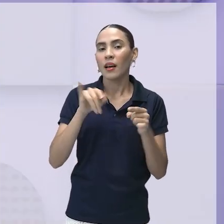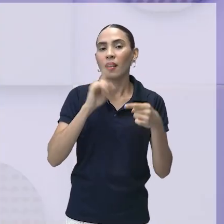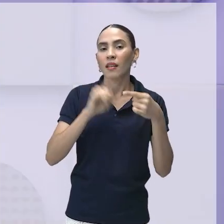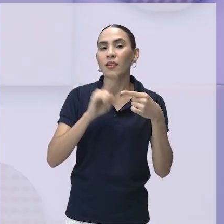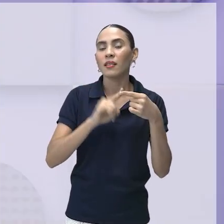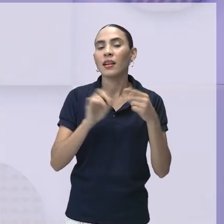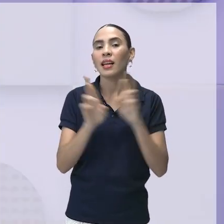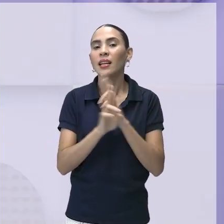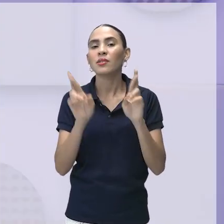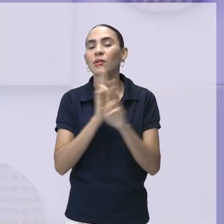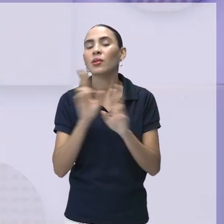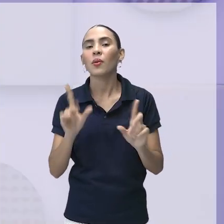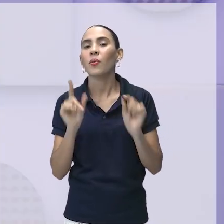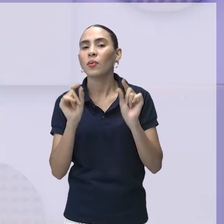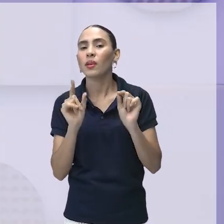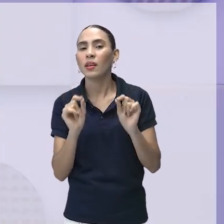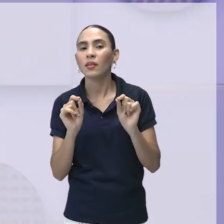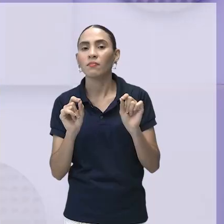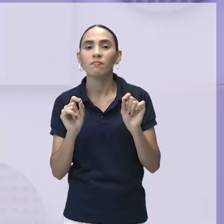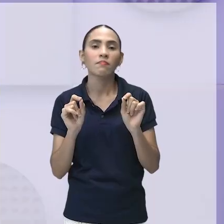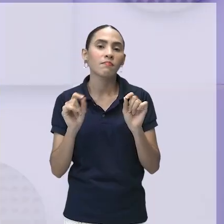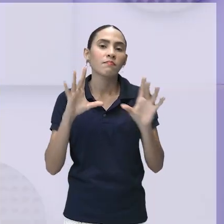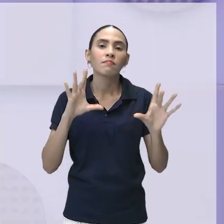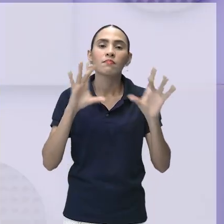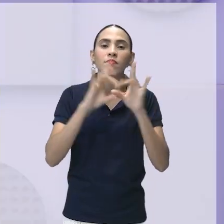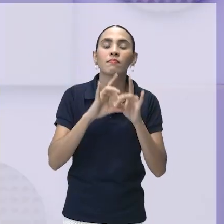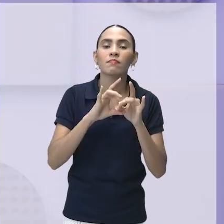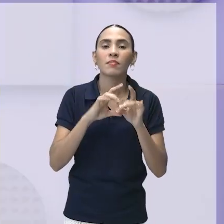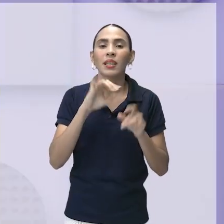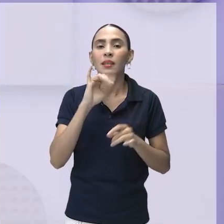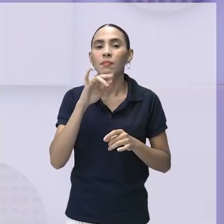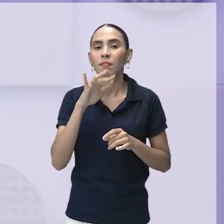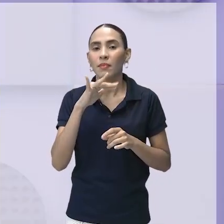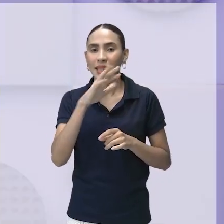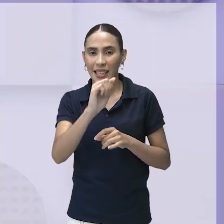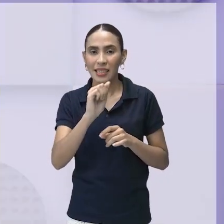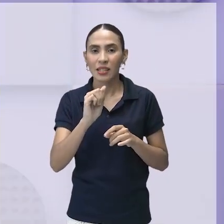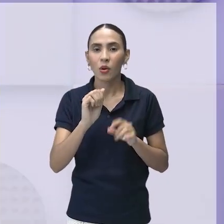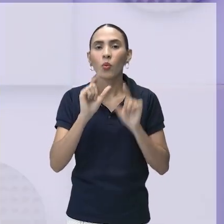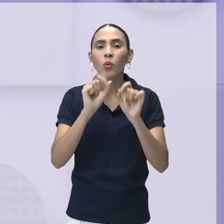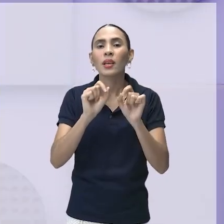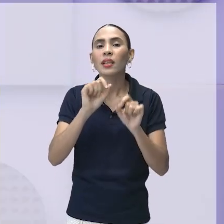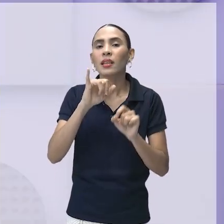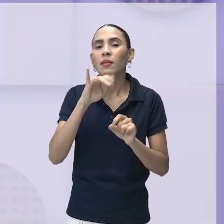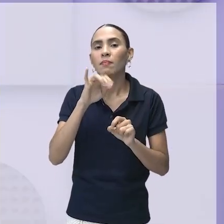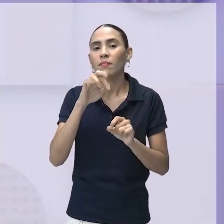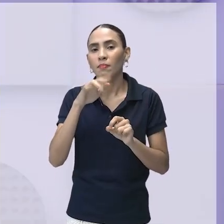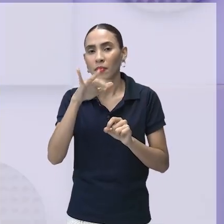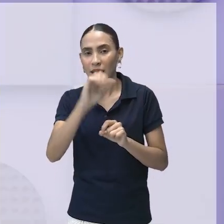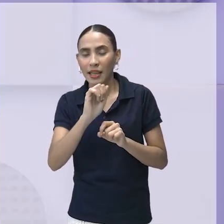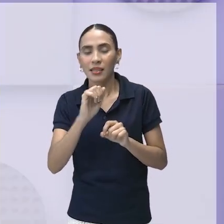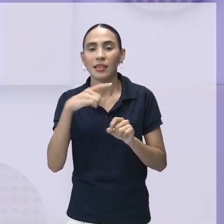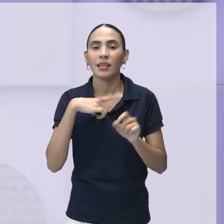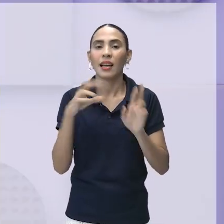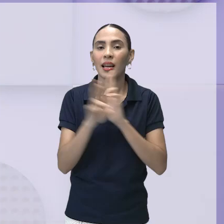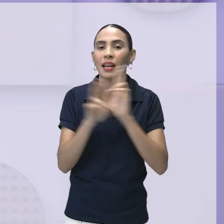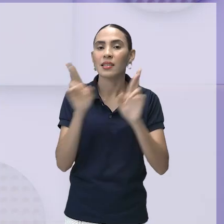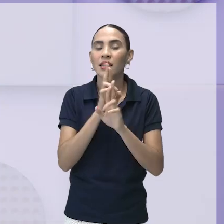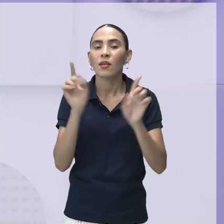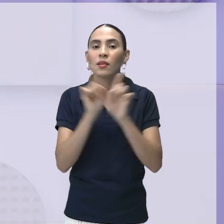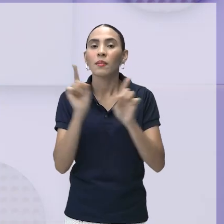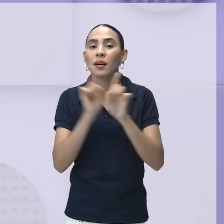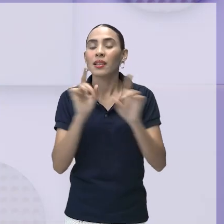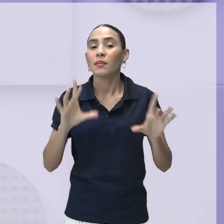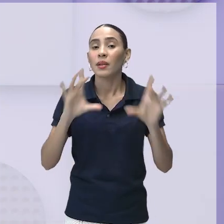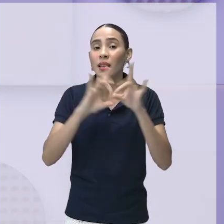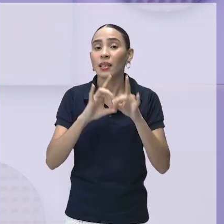se relaciona, está entremeada com a imanência. O que a imanência está se relacionando, está